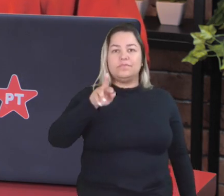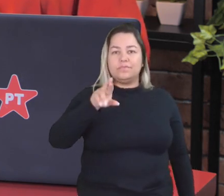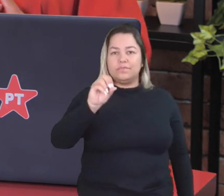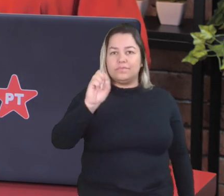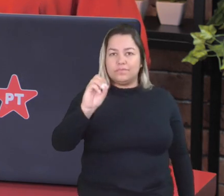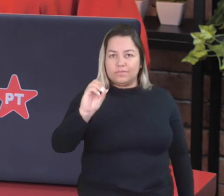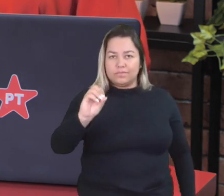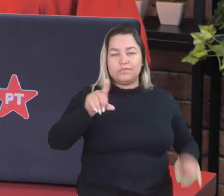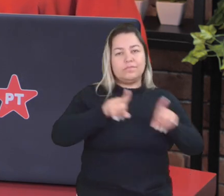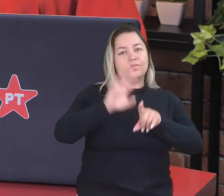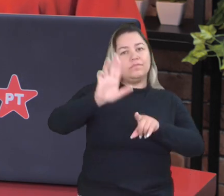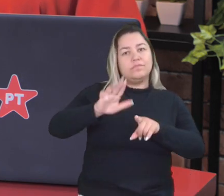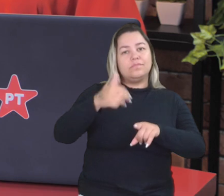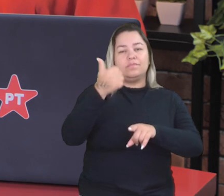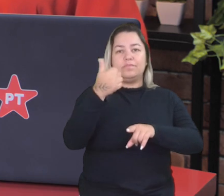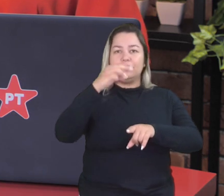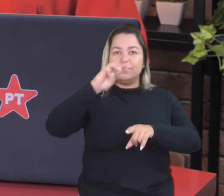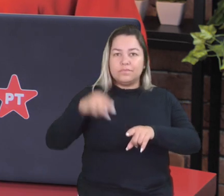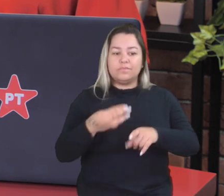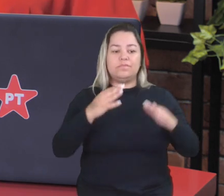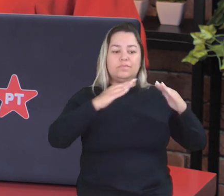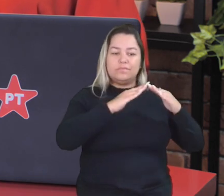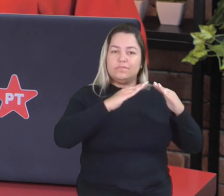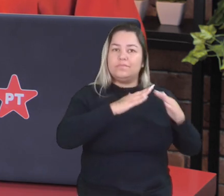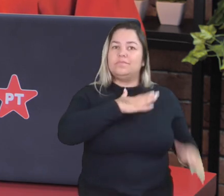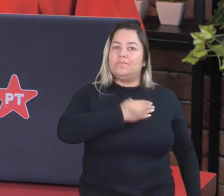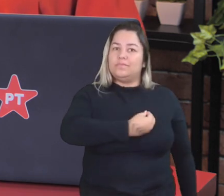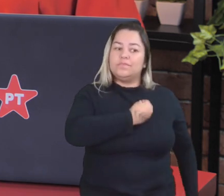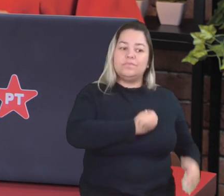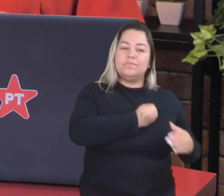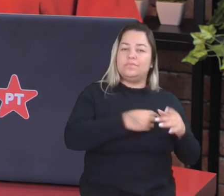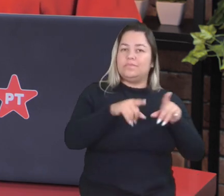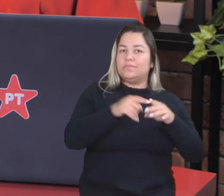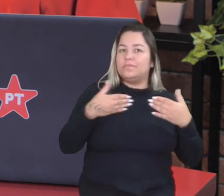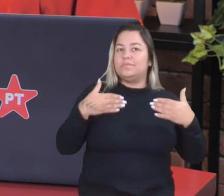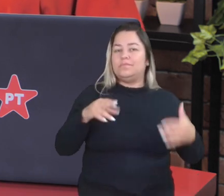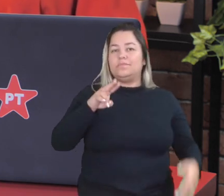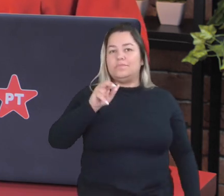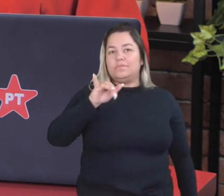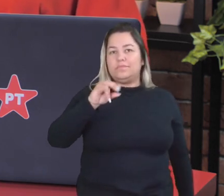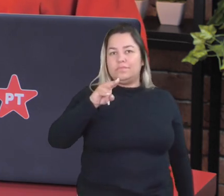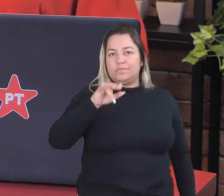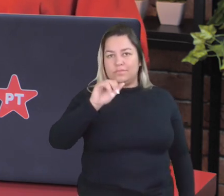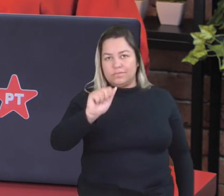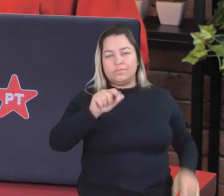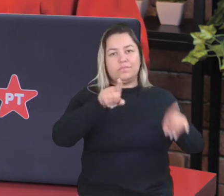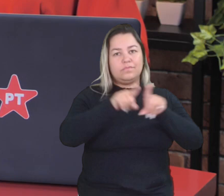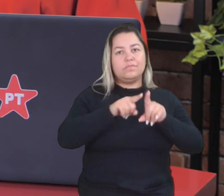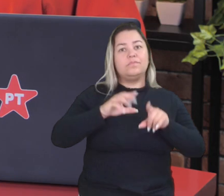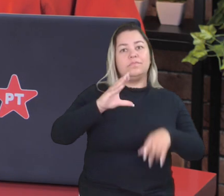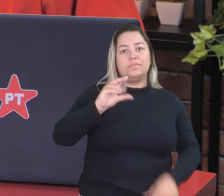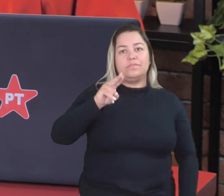Grosso. Lula também participou da entrega de 1.000 unidades habitacionais do programa Minha Casa Minha Vida em Várzea Grande, na